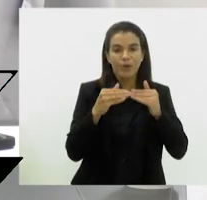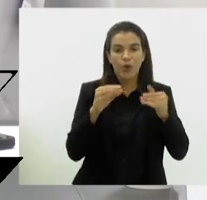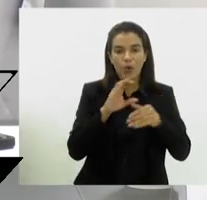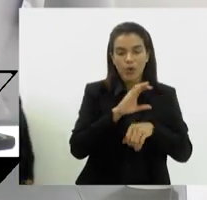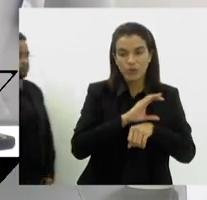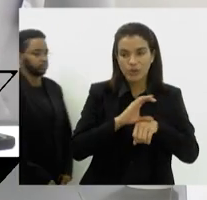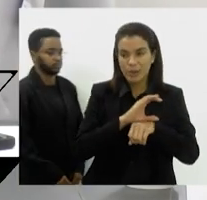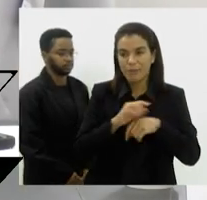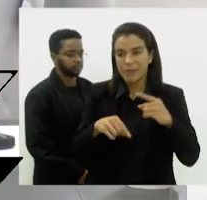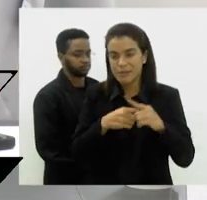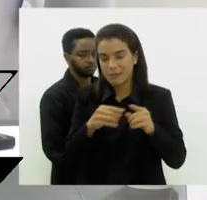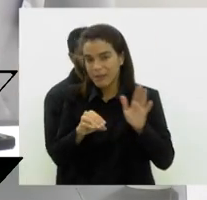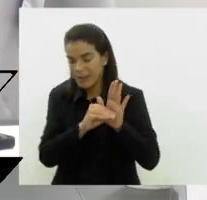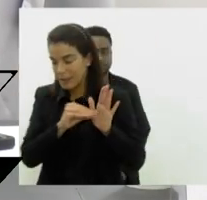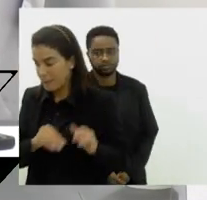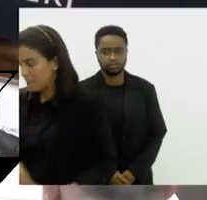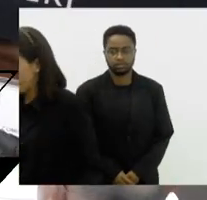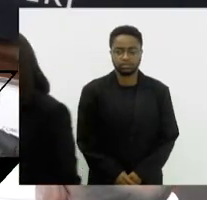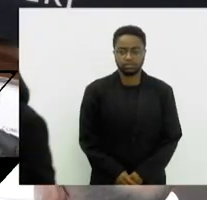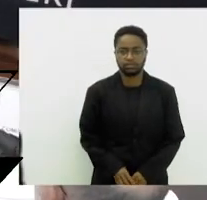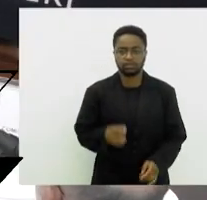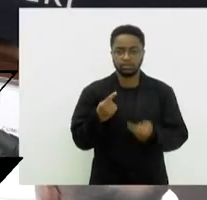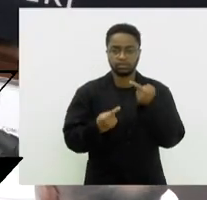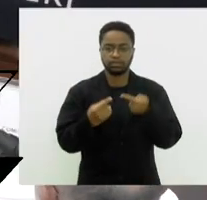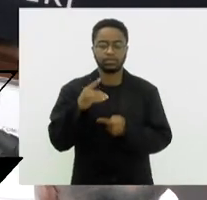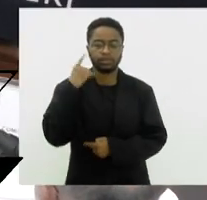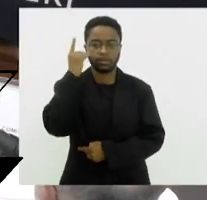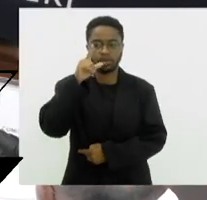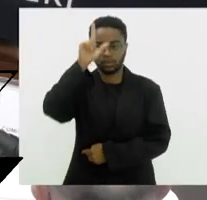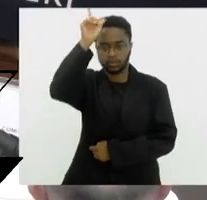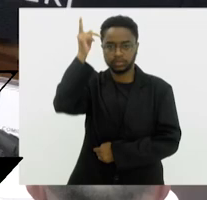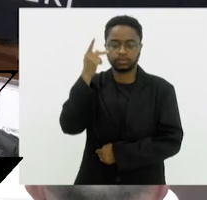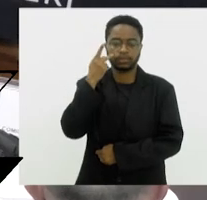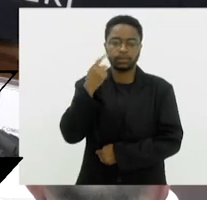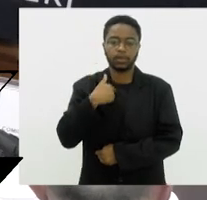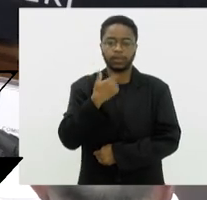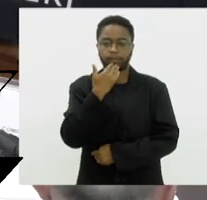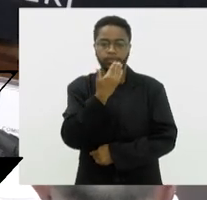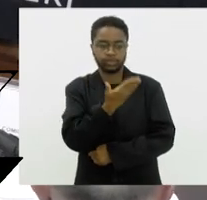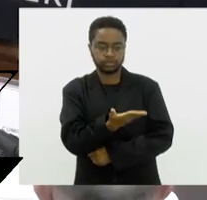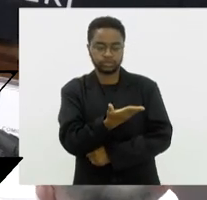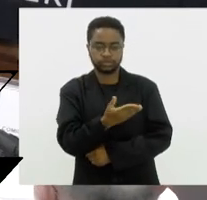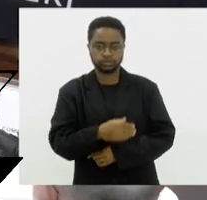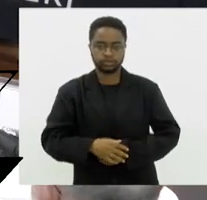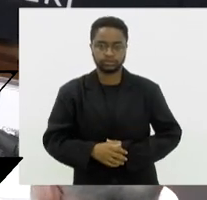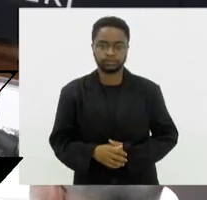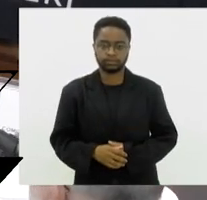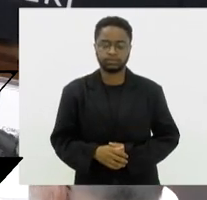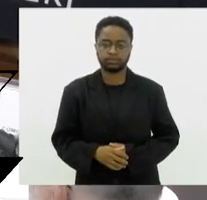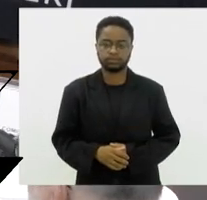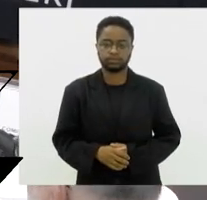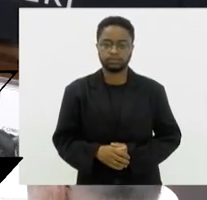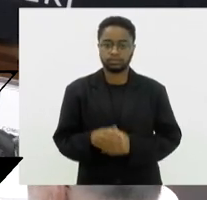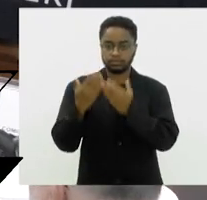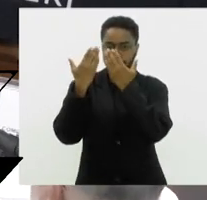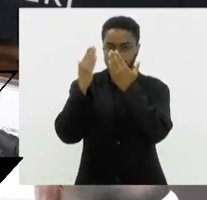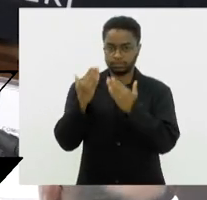com emendas em discussão para discutir, deputado Luiz Paulo. Eu queria pedir a Vossa Excelência